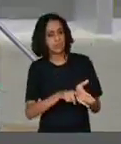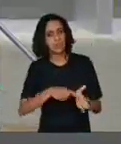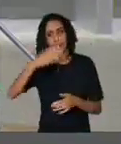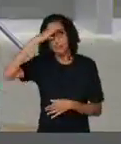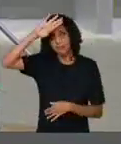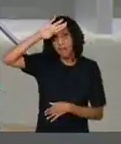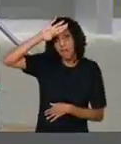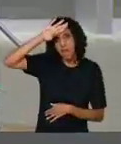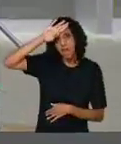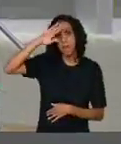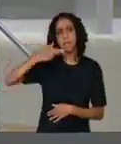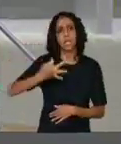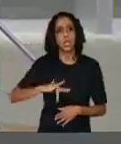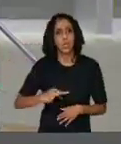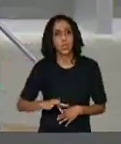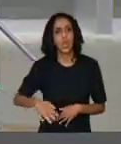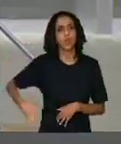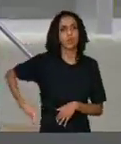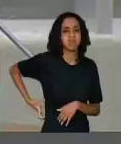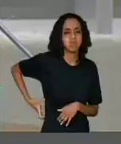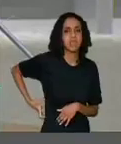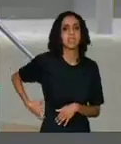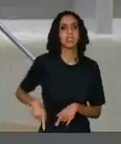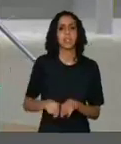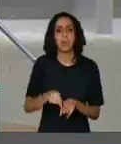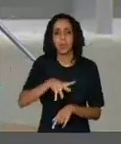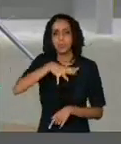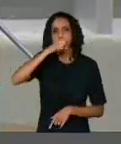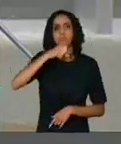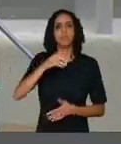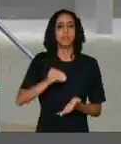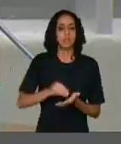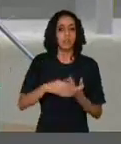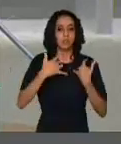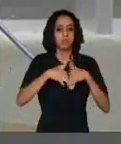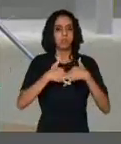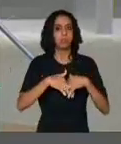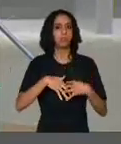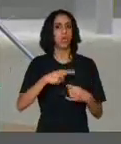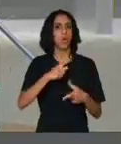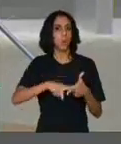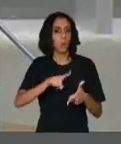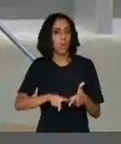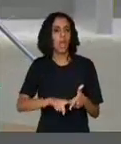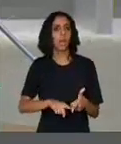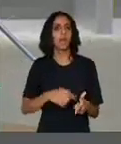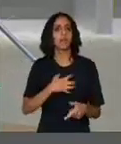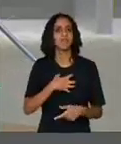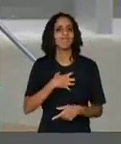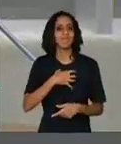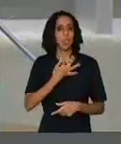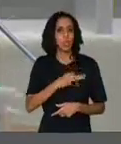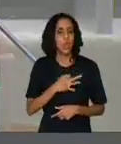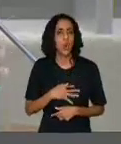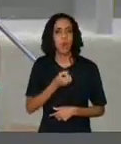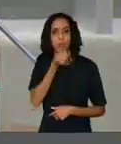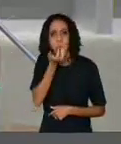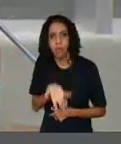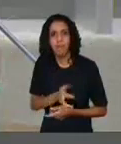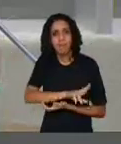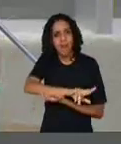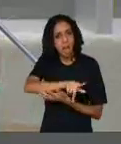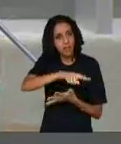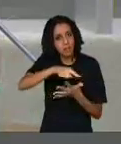febre alta, cólicas renais, falta de ar, convulsão, dores no peito e vômito constante,